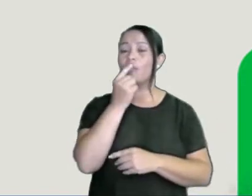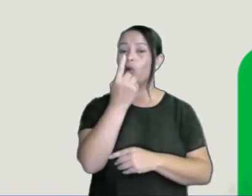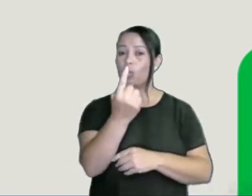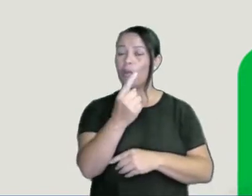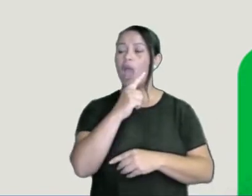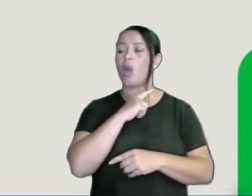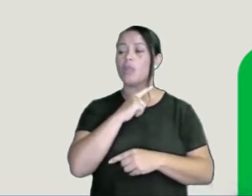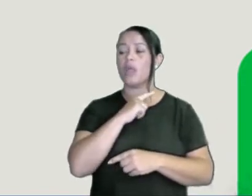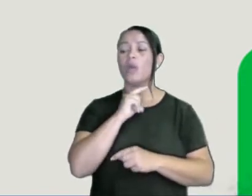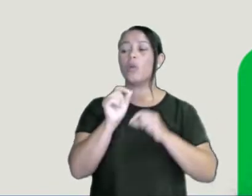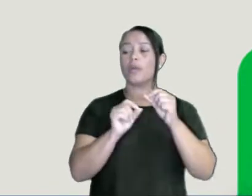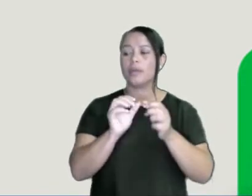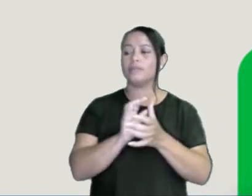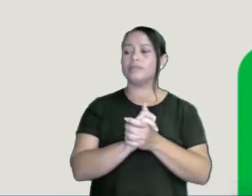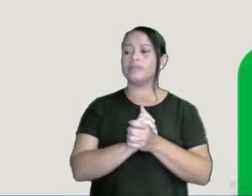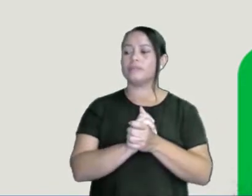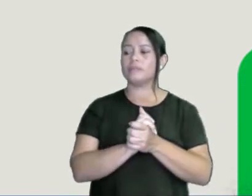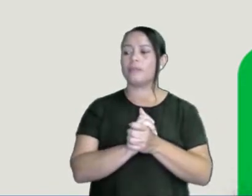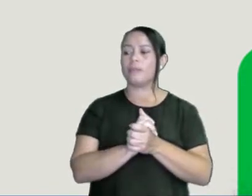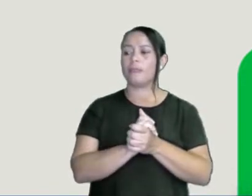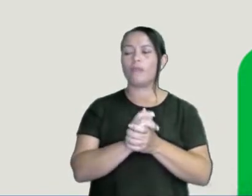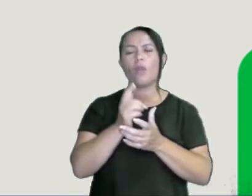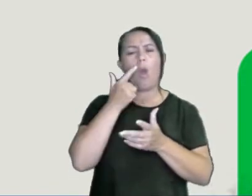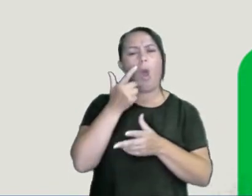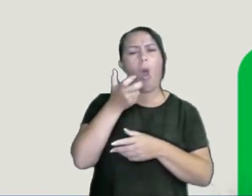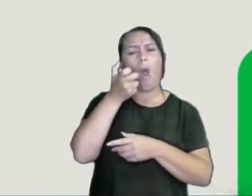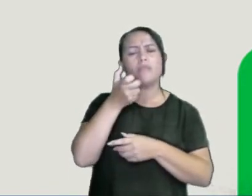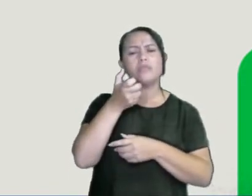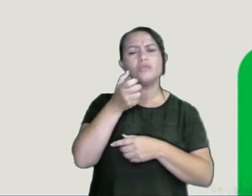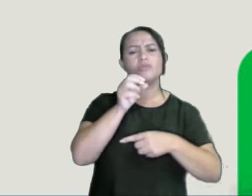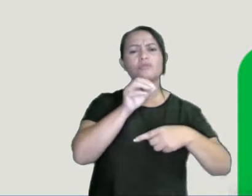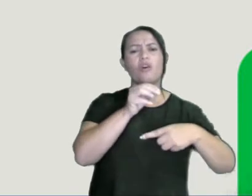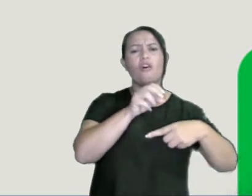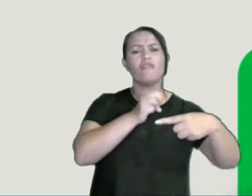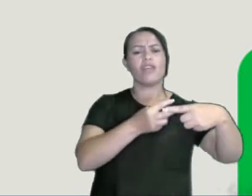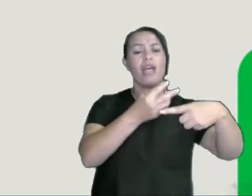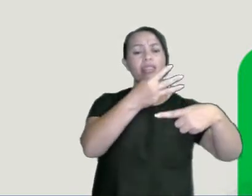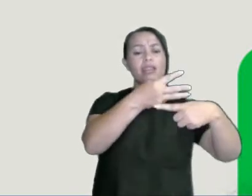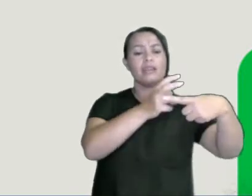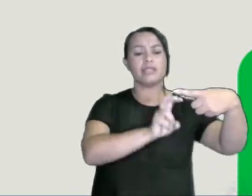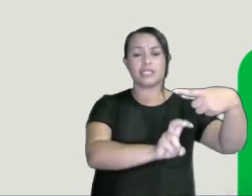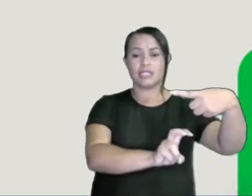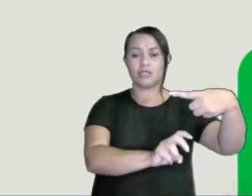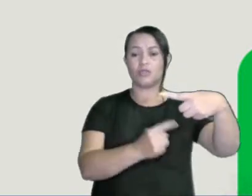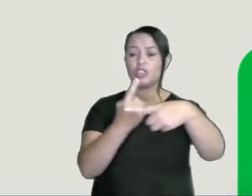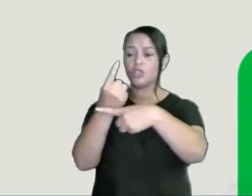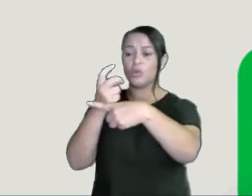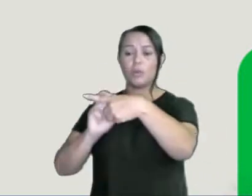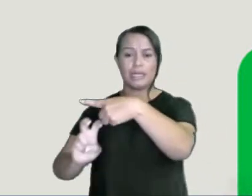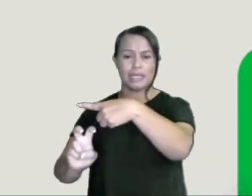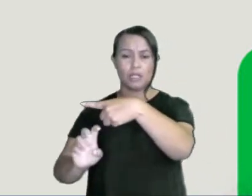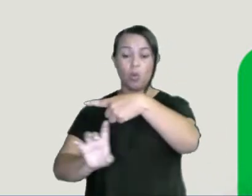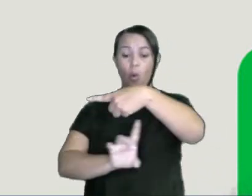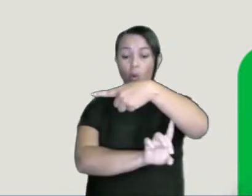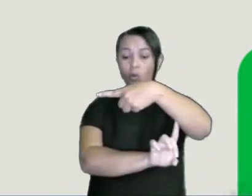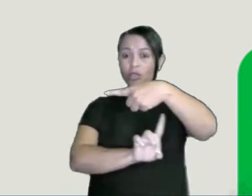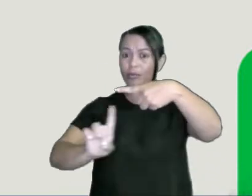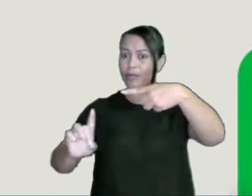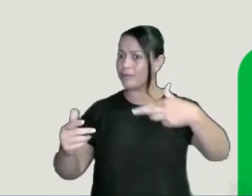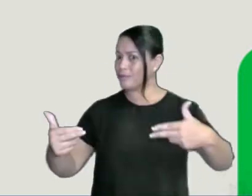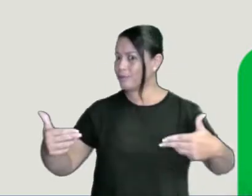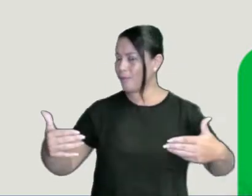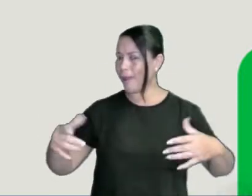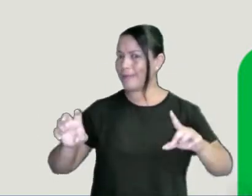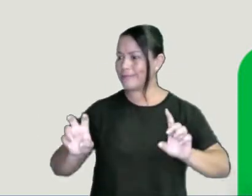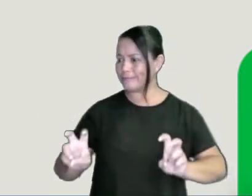Exemplo 1. Eu tenho aqui o seguinte. Considere as frações 3/5 e 1/5. Os denominadores são